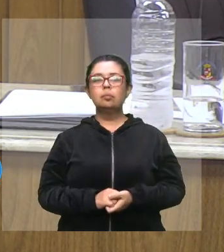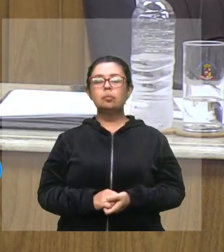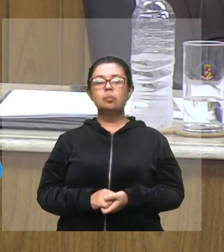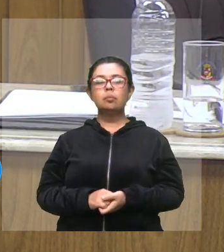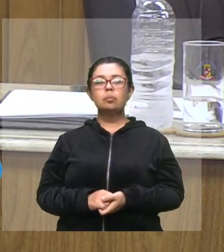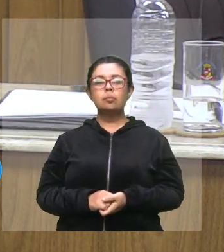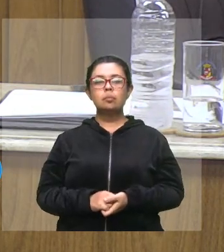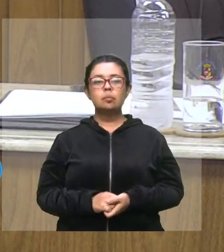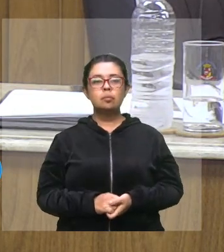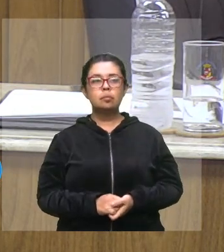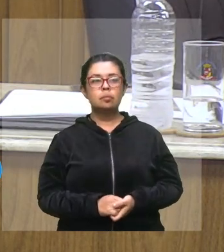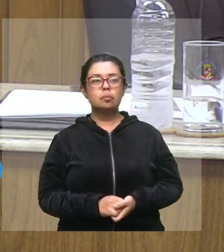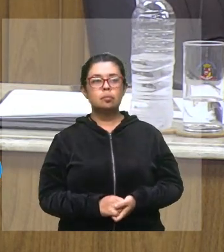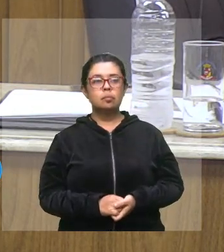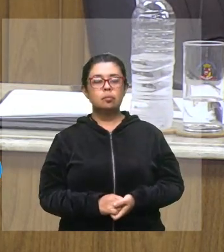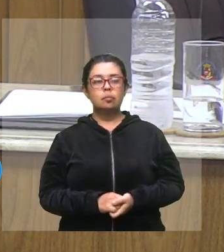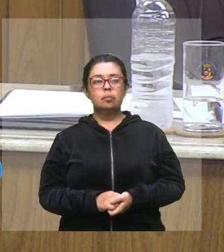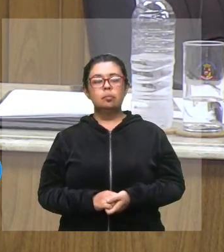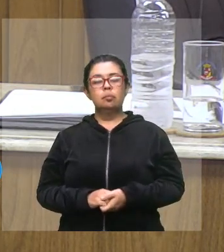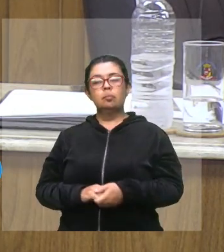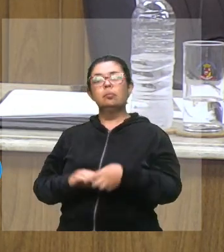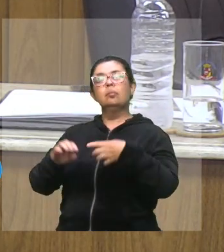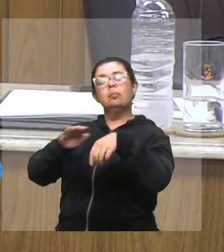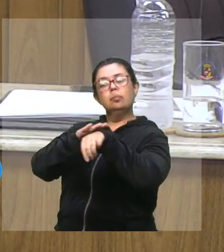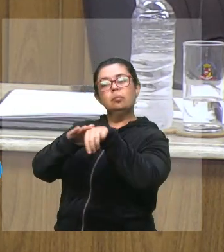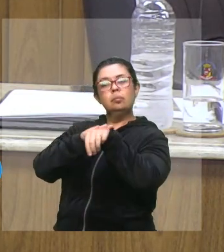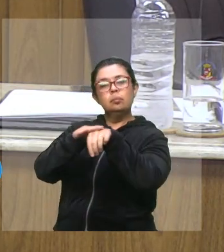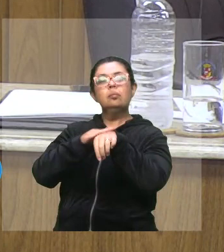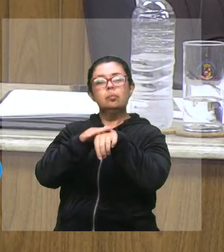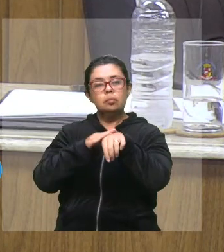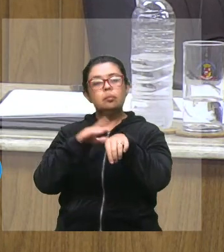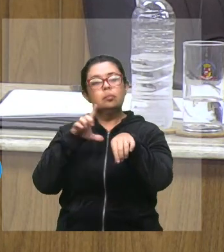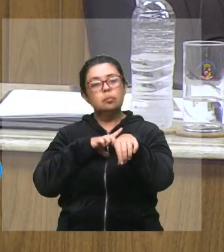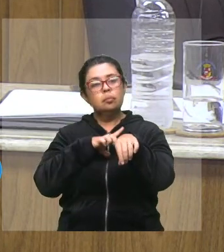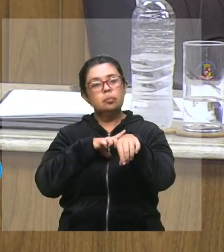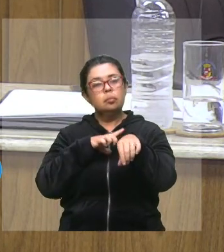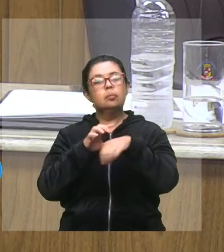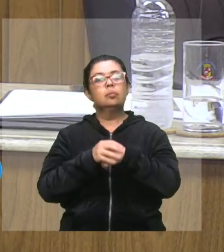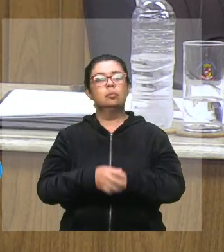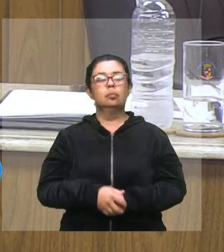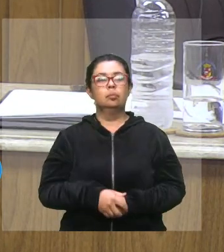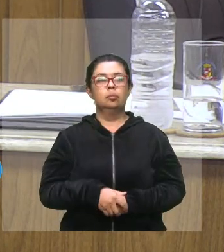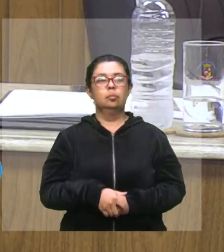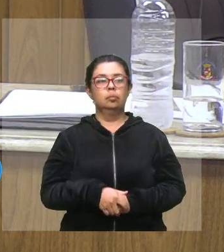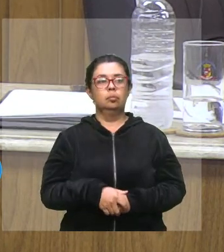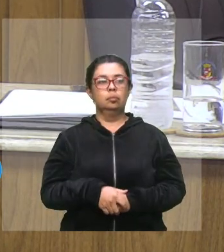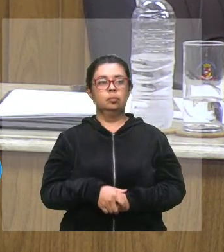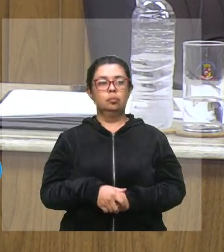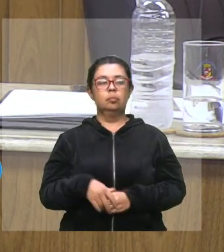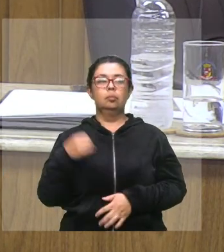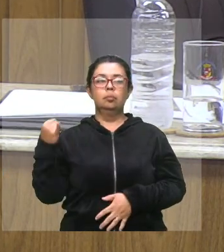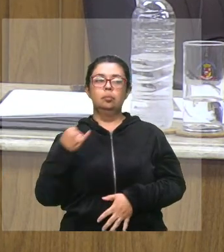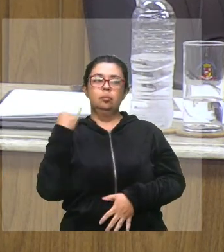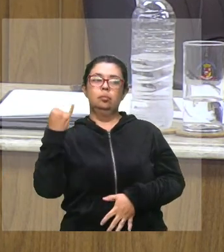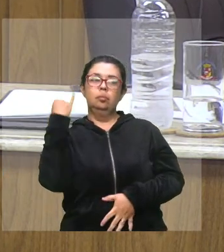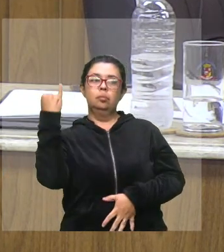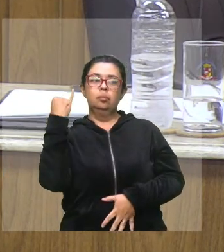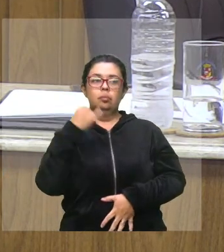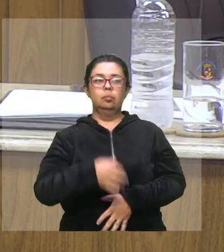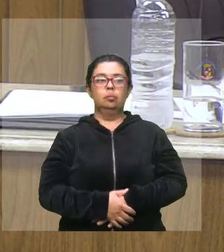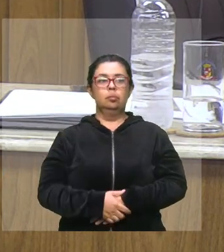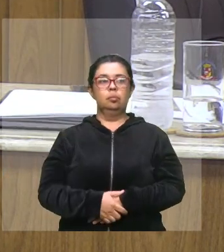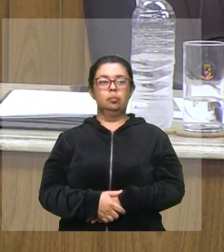Mas, até fruto de uma conversa que nós tivemos, né, Daril, da importância, diante